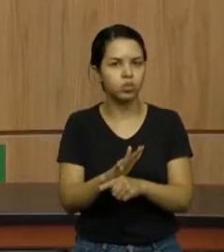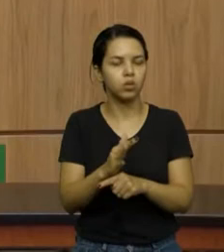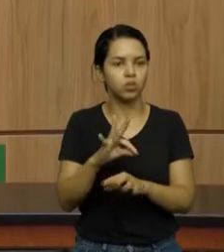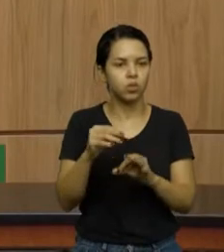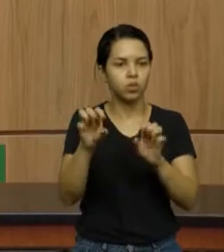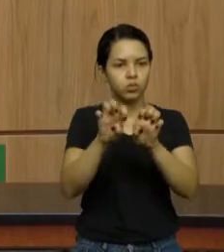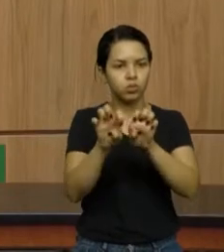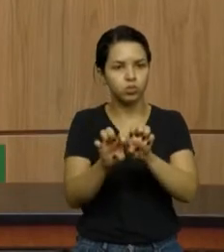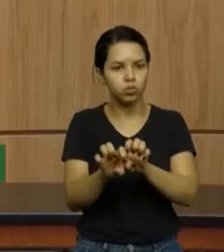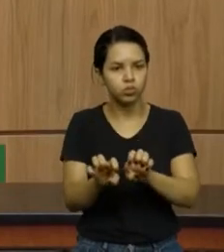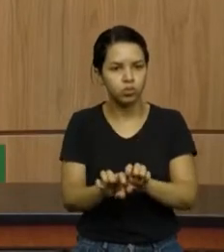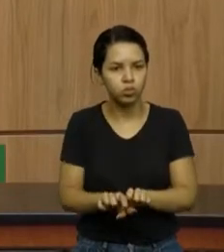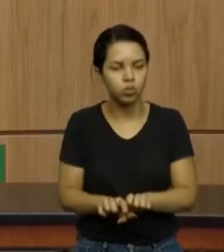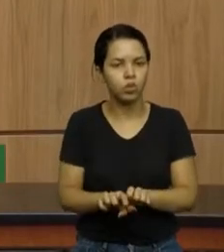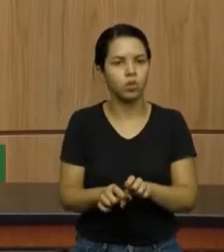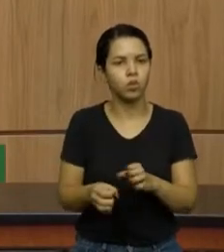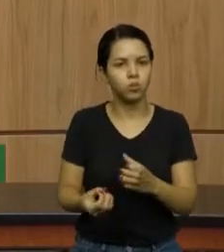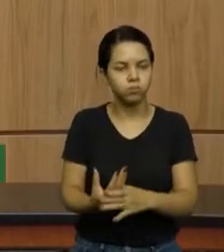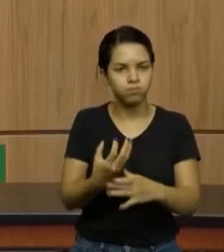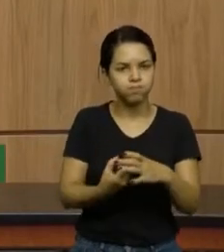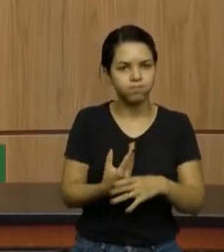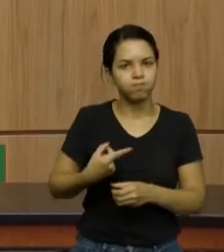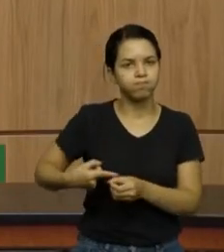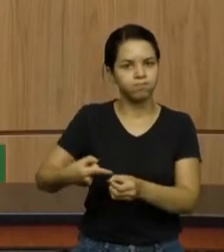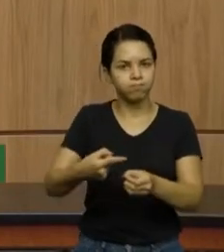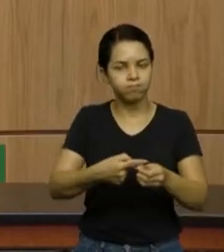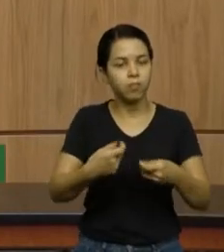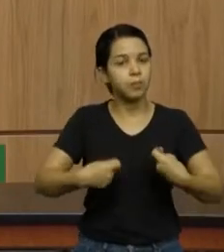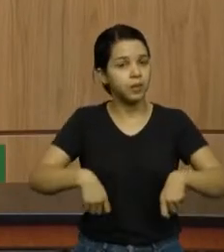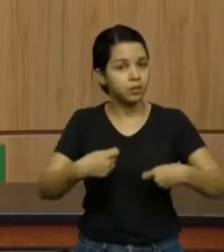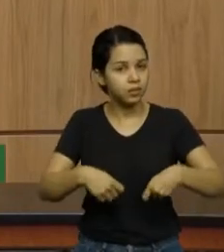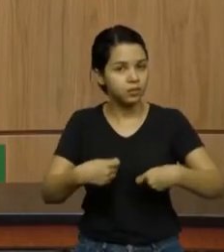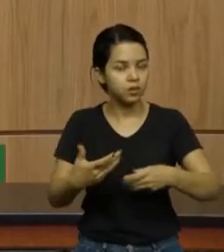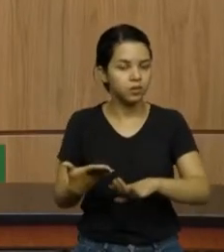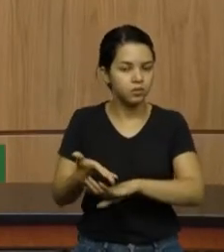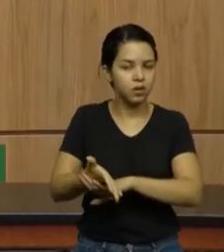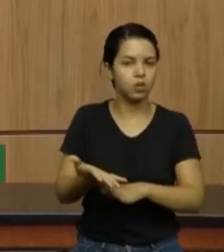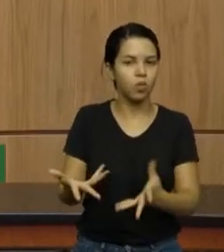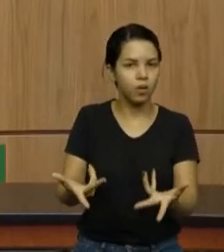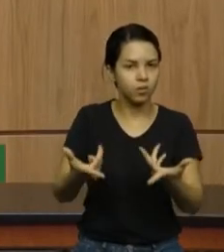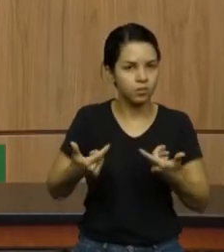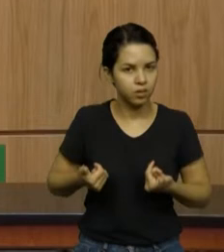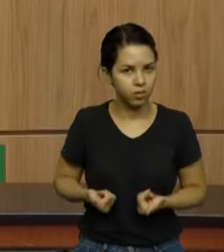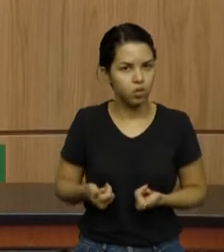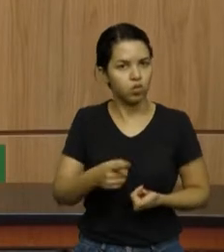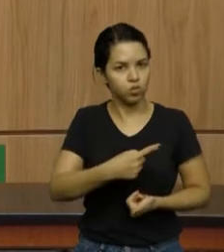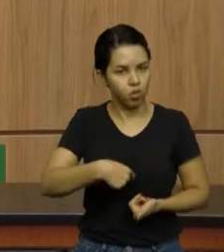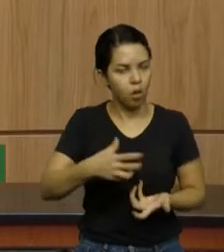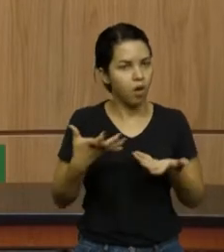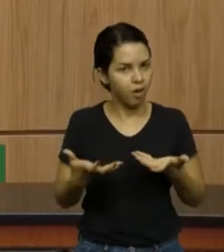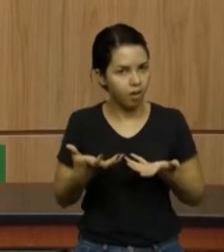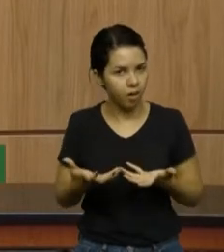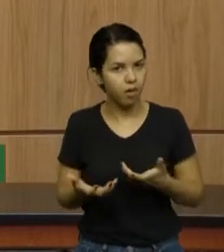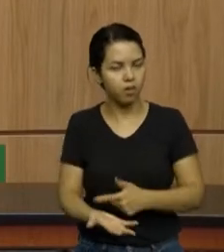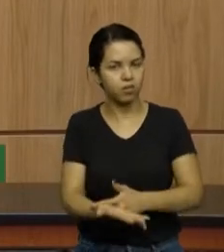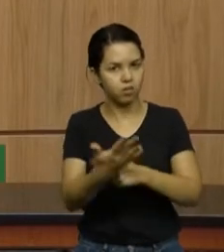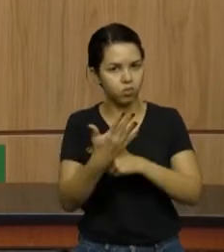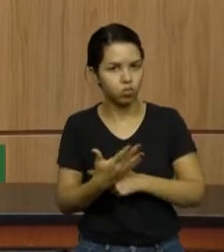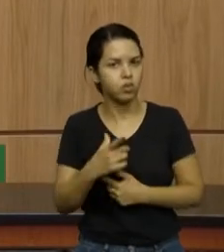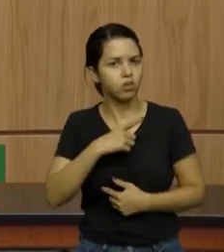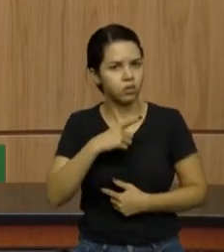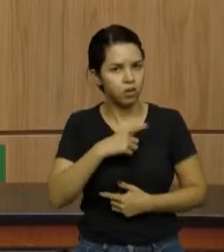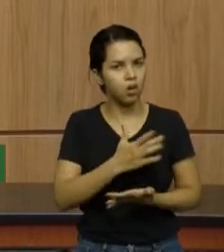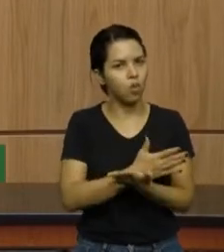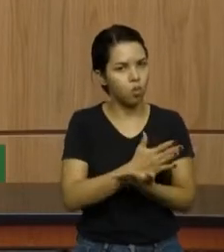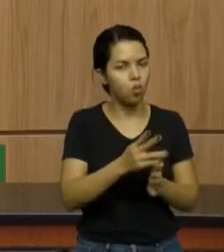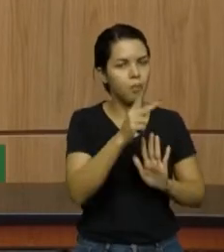município, nós dependemos aí de um acesso de qualidade. Estamos à busca disso, temos projetos bem